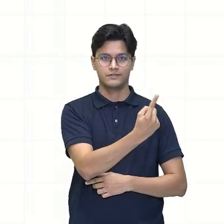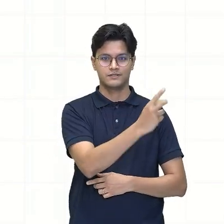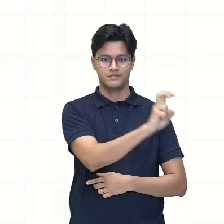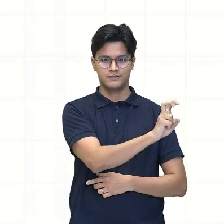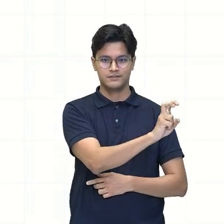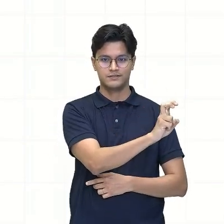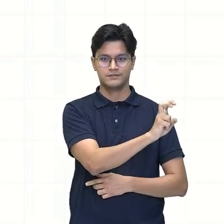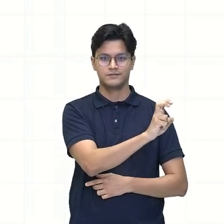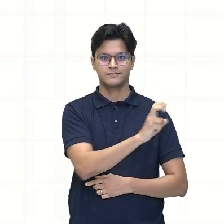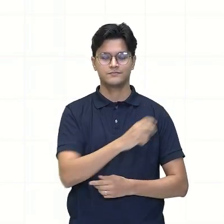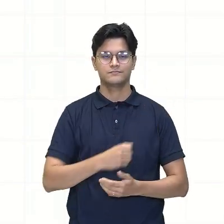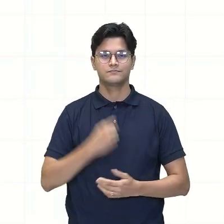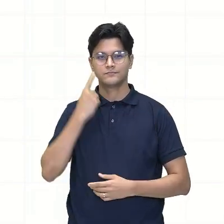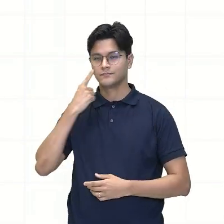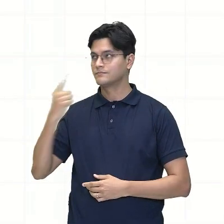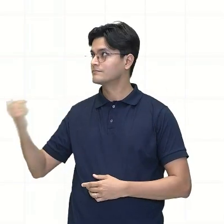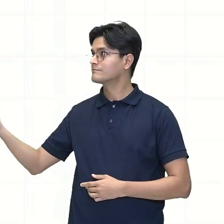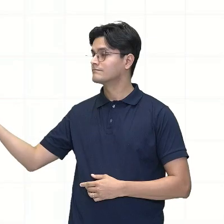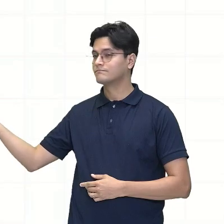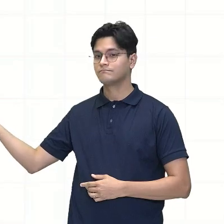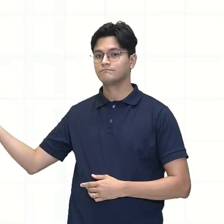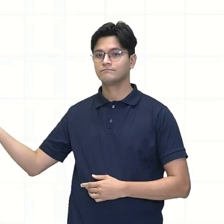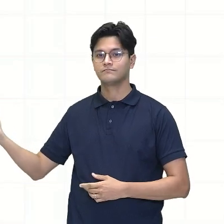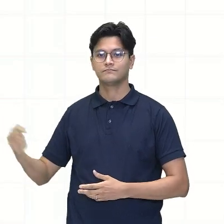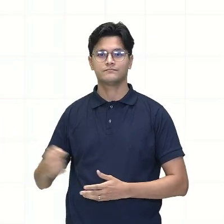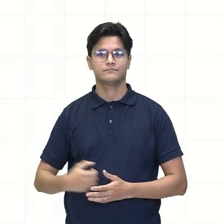43,15 vai ser igual a